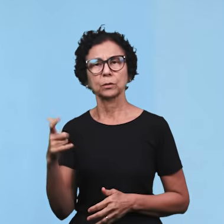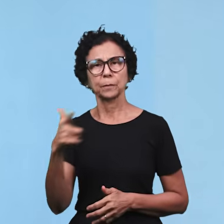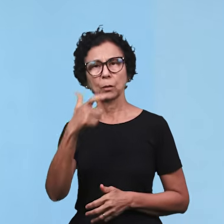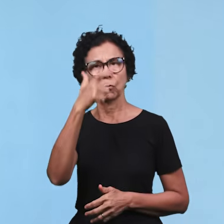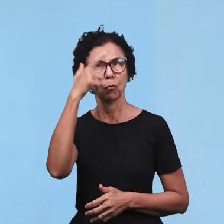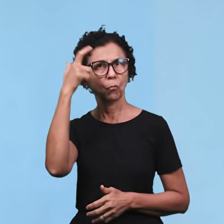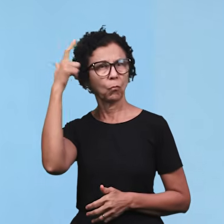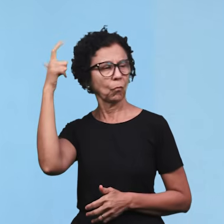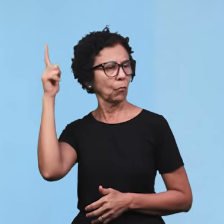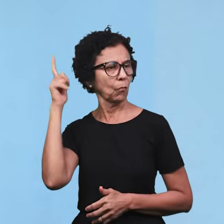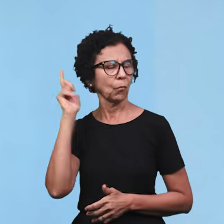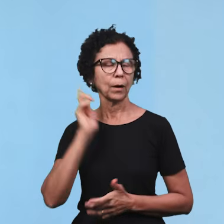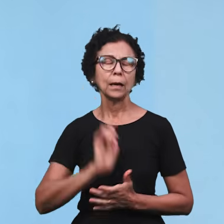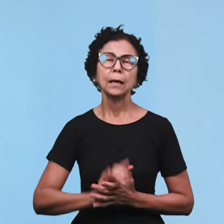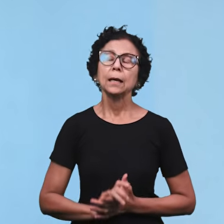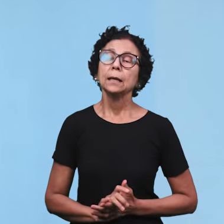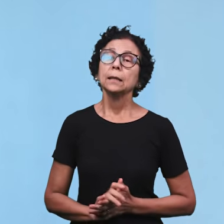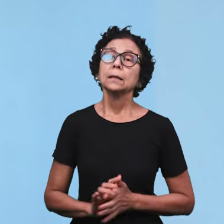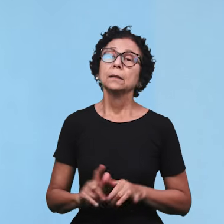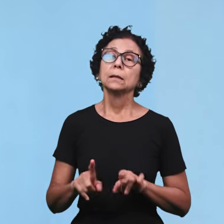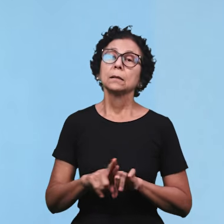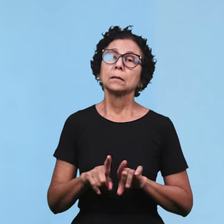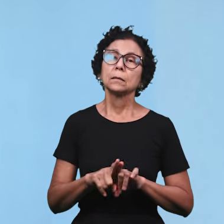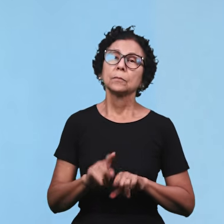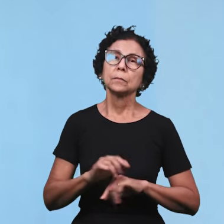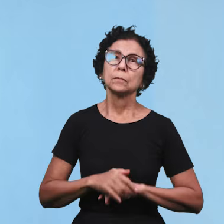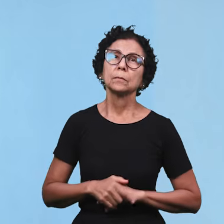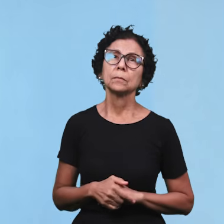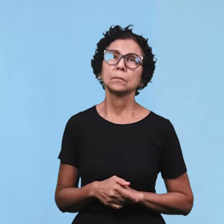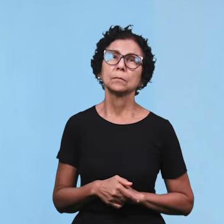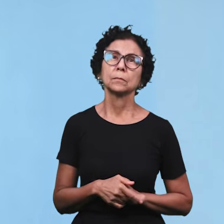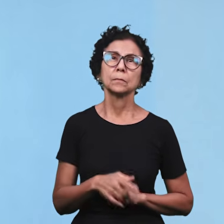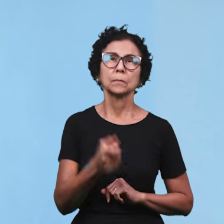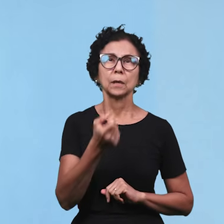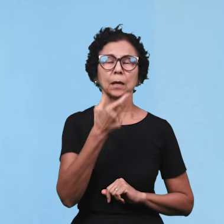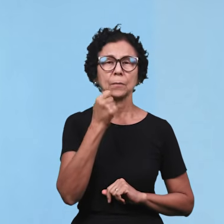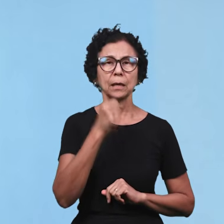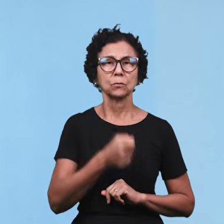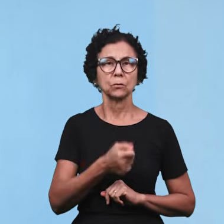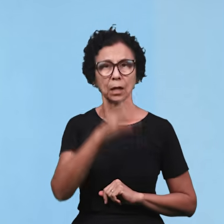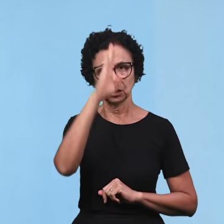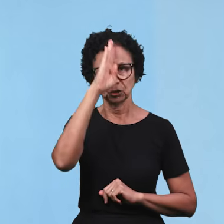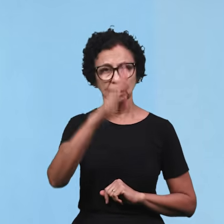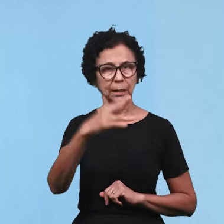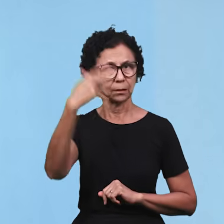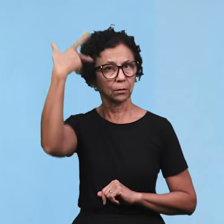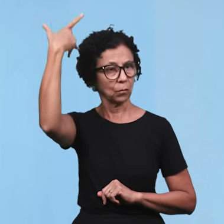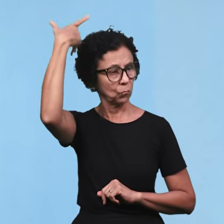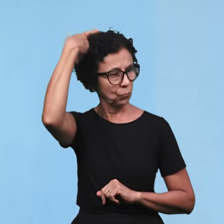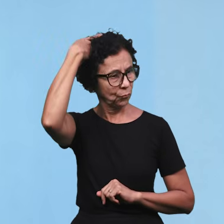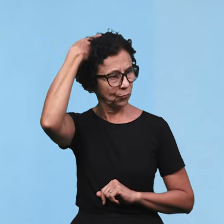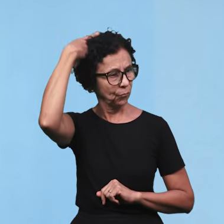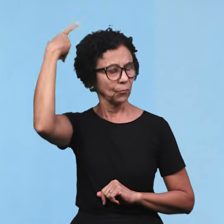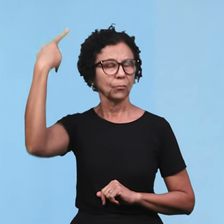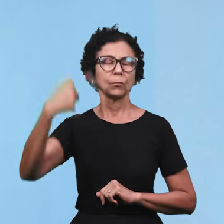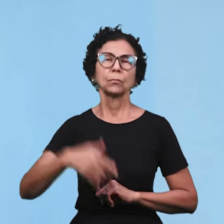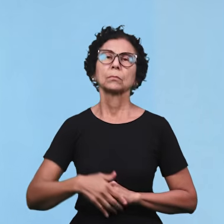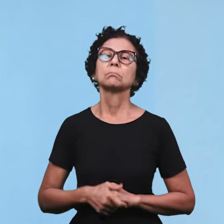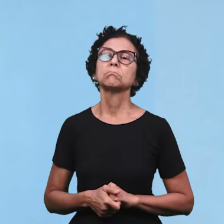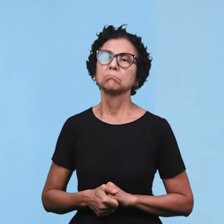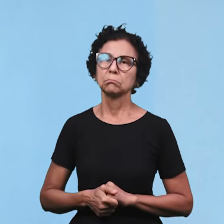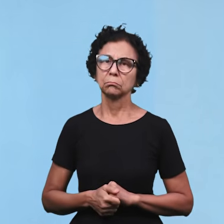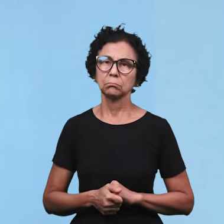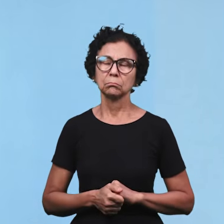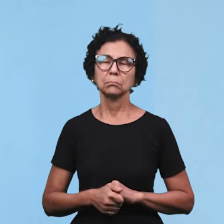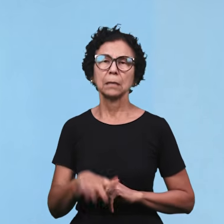pomada ou um gel. E existe a aplicação de medicação direto no couro cabeludo. Então, a medicina vem avançando